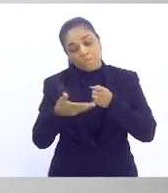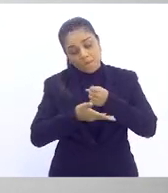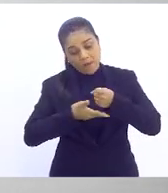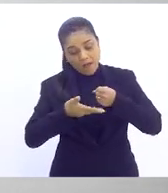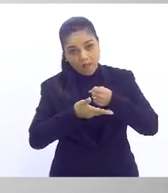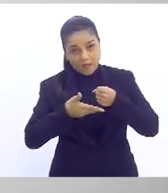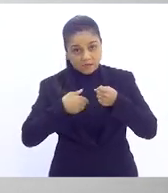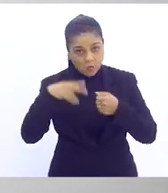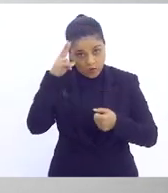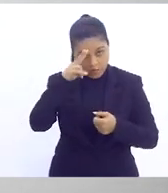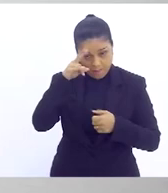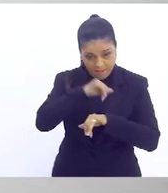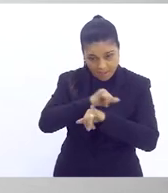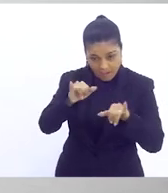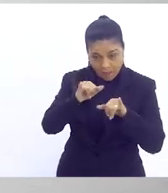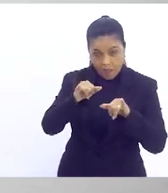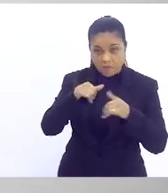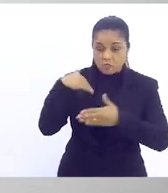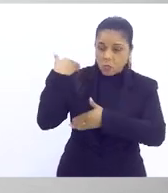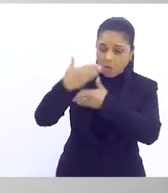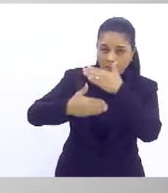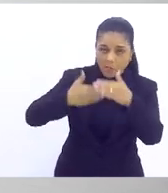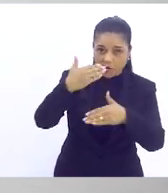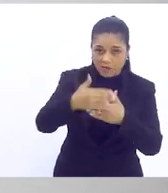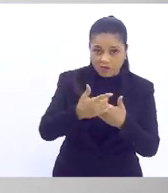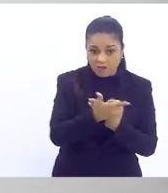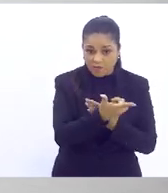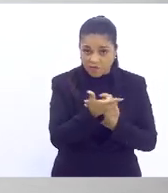que nesse processo de